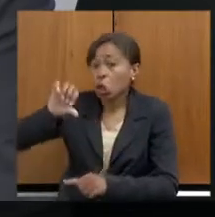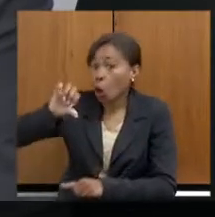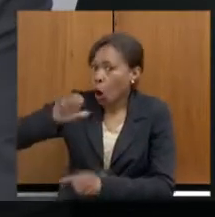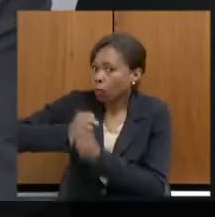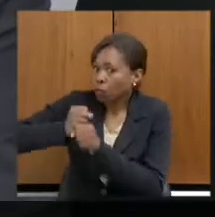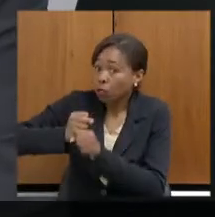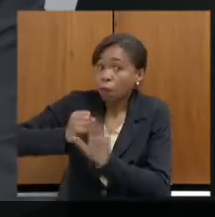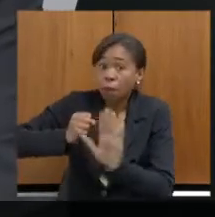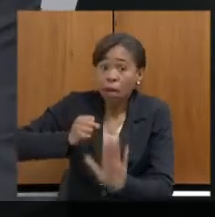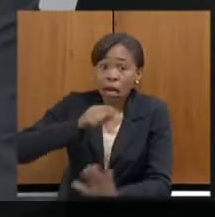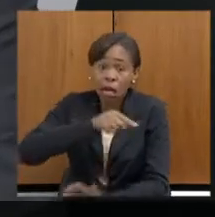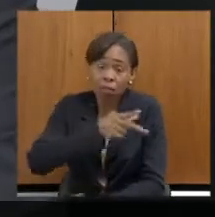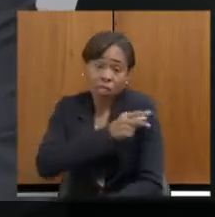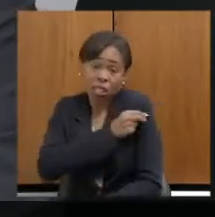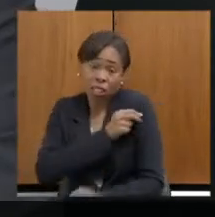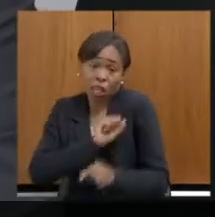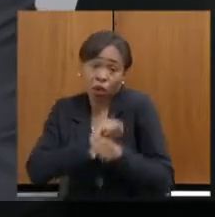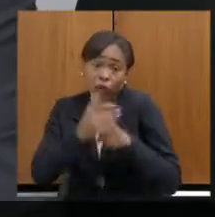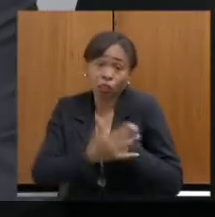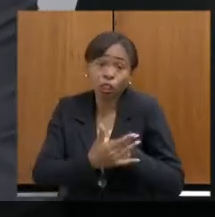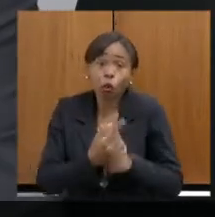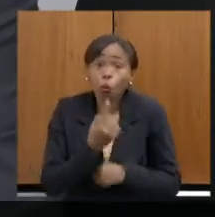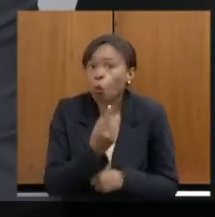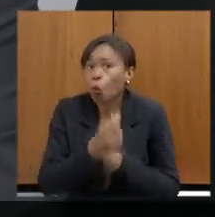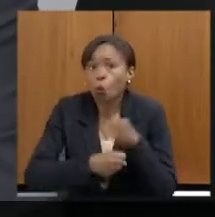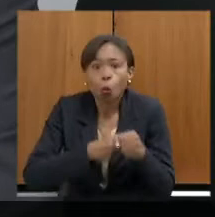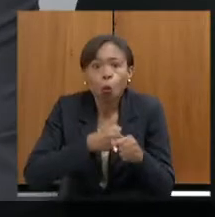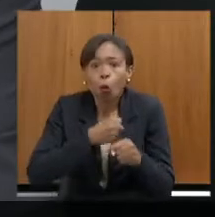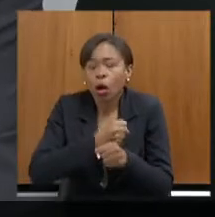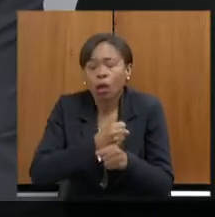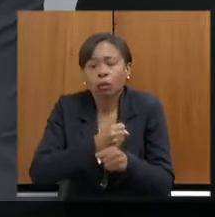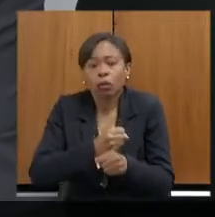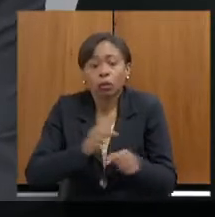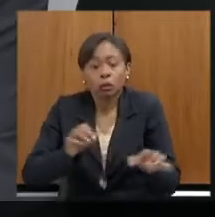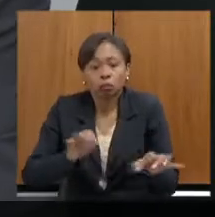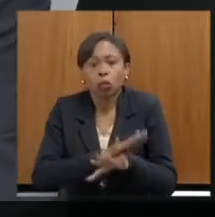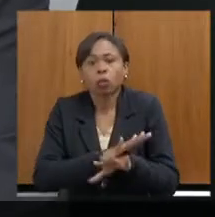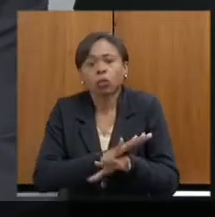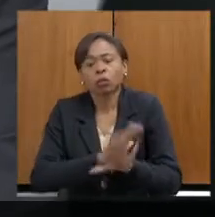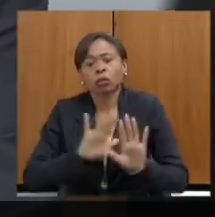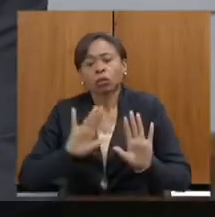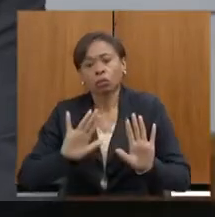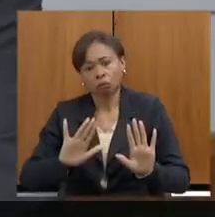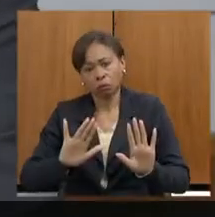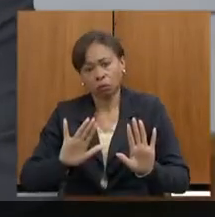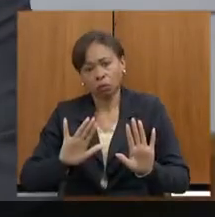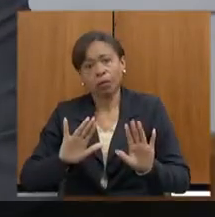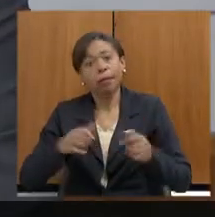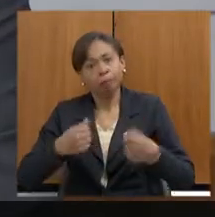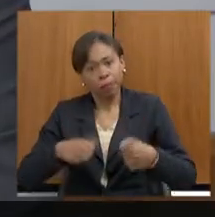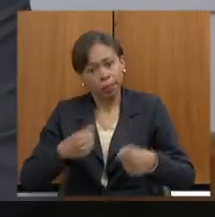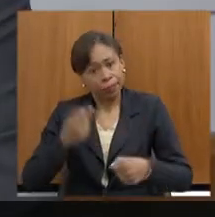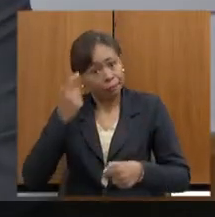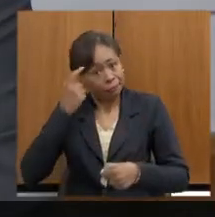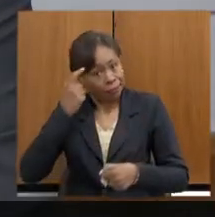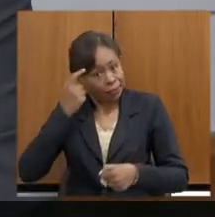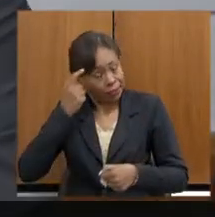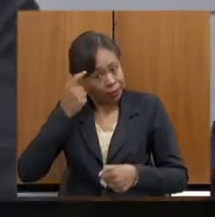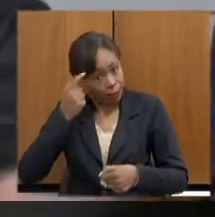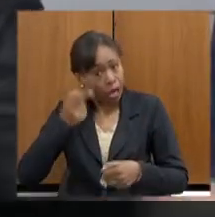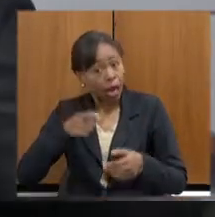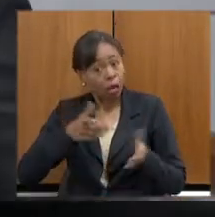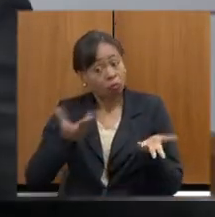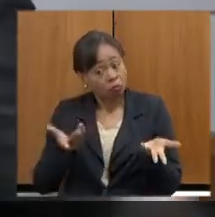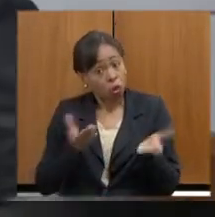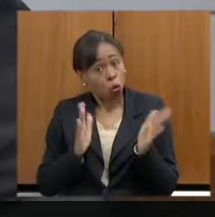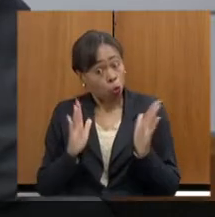de um ano graças a vários de esforços mas não podemos desconsiderar a questão tempo ciência não é o matéria de